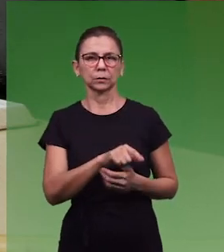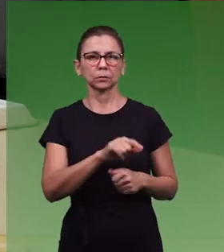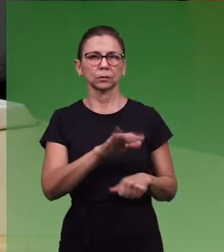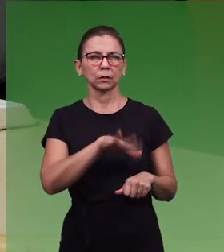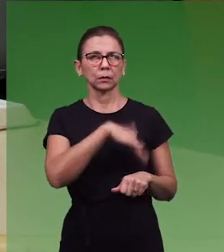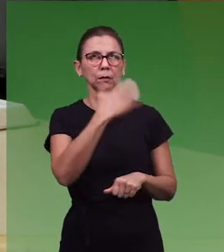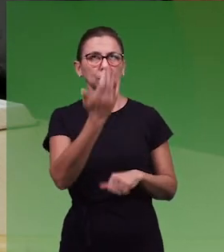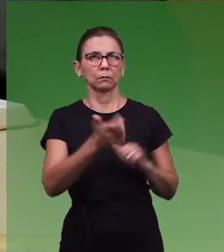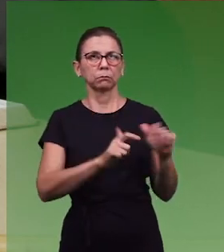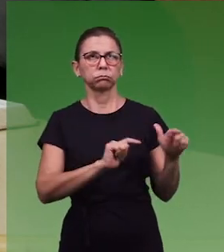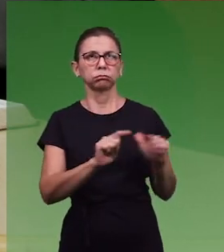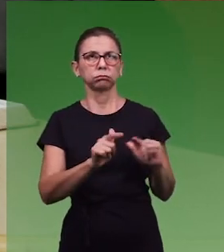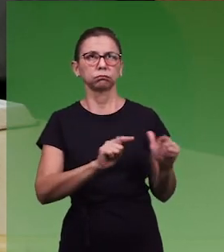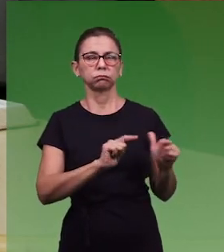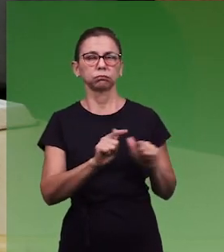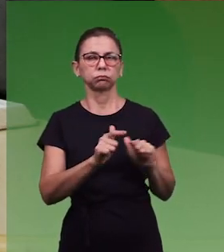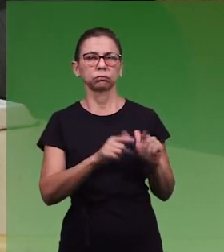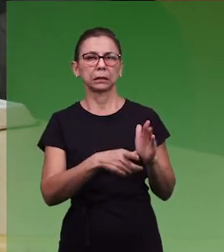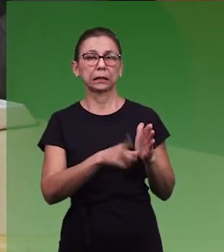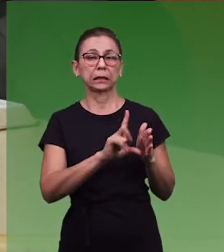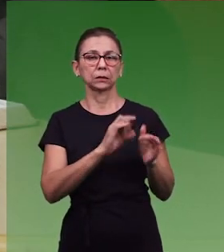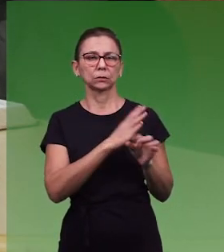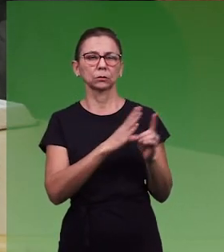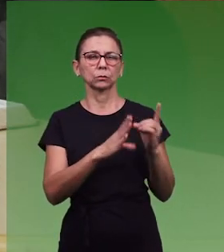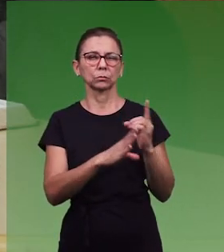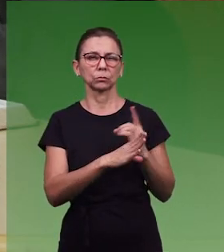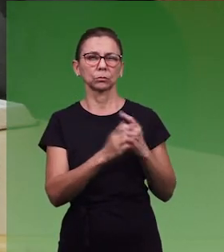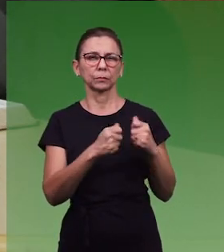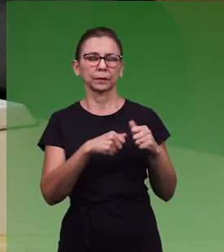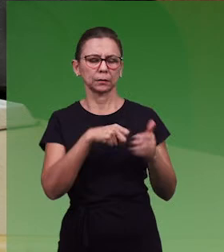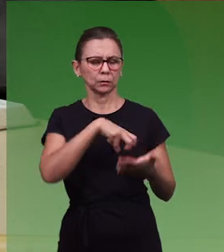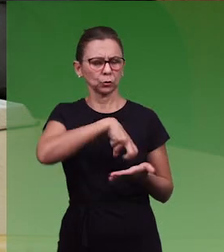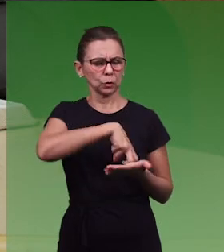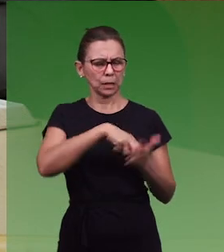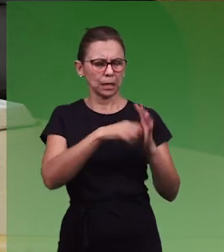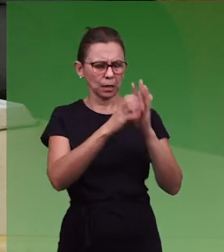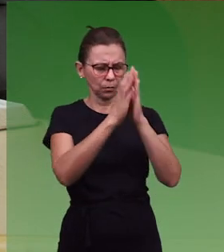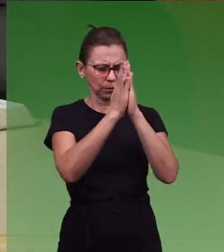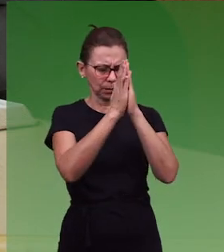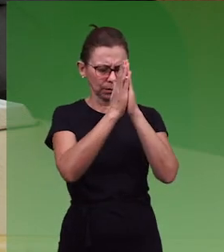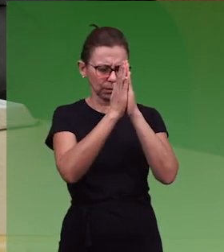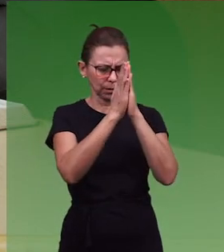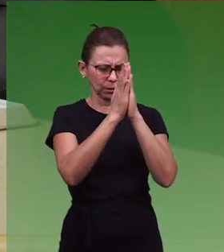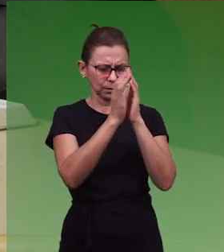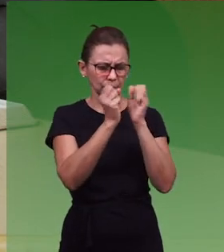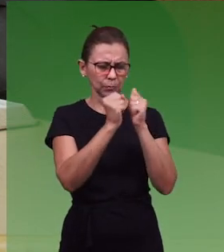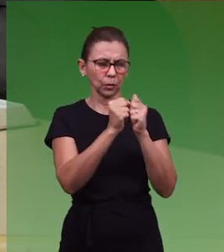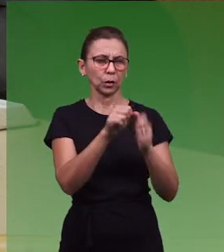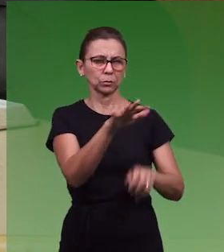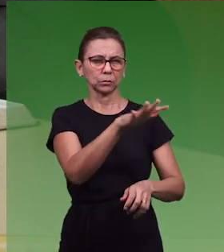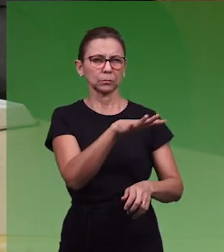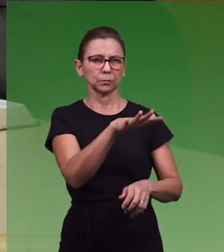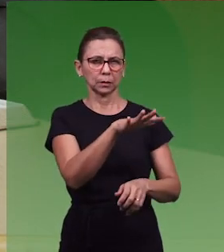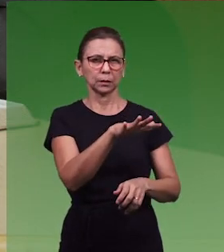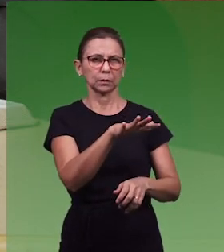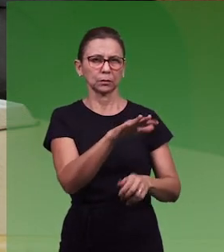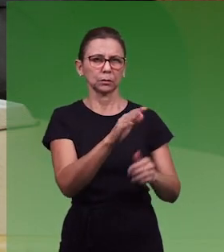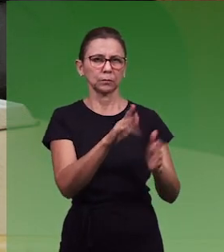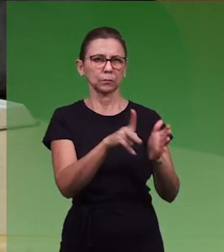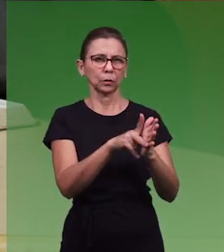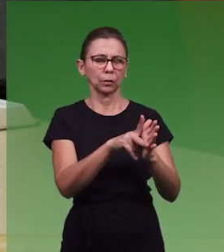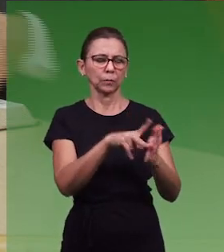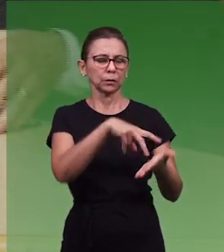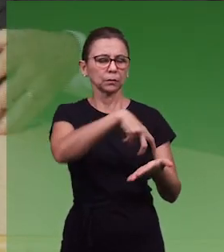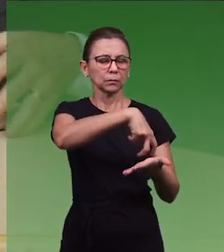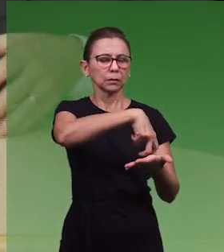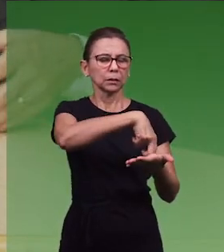inteiro trabalhando, chegou um pouquinho antes do culto, precisa orar um pouco, ele pode se ajoelhar porque tem um ambiente para ele ajoelhar.